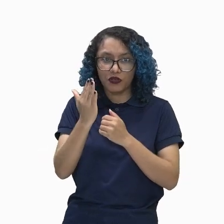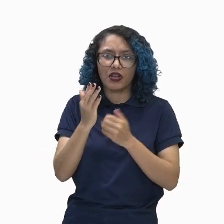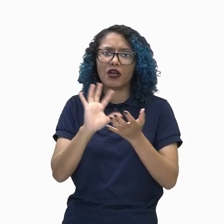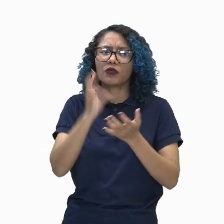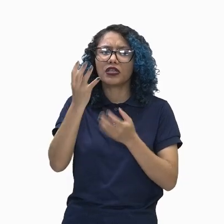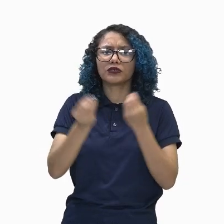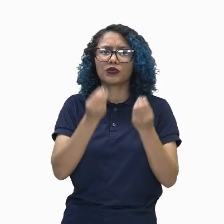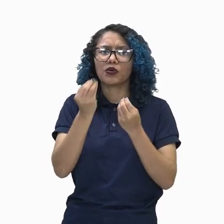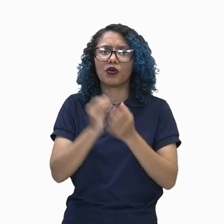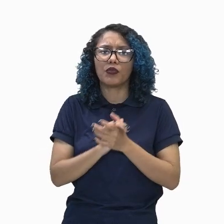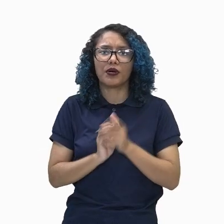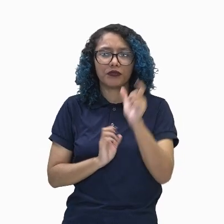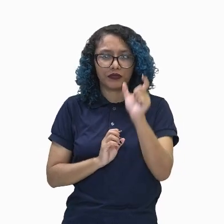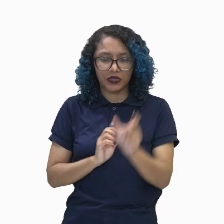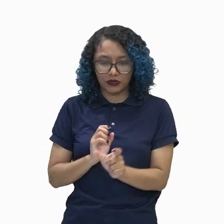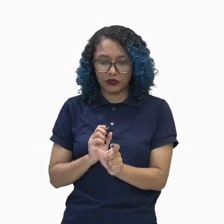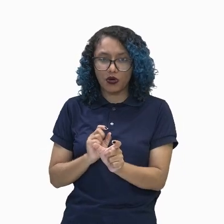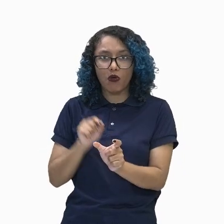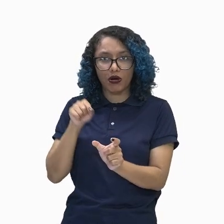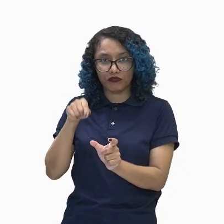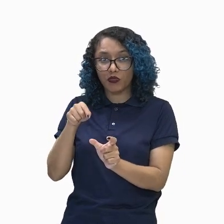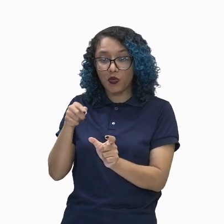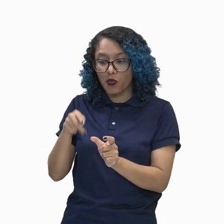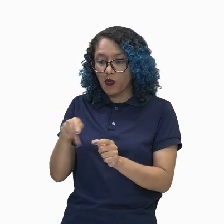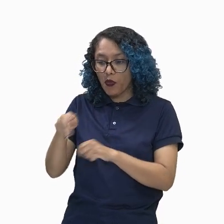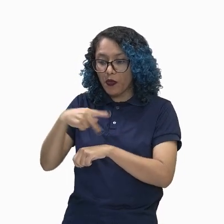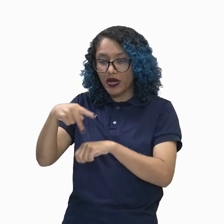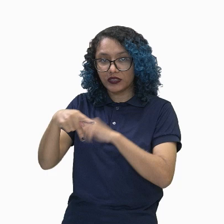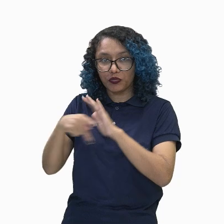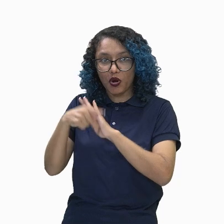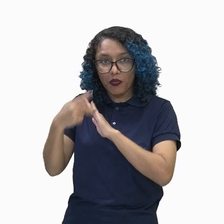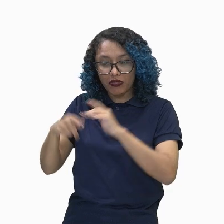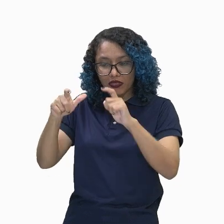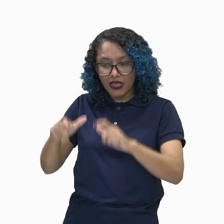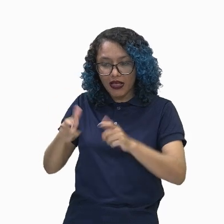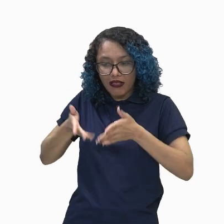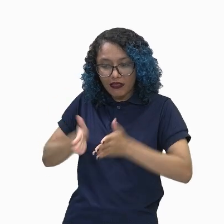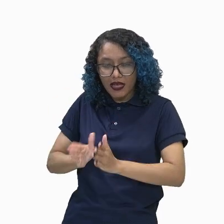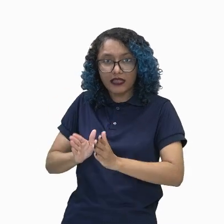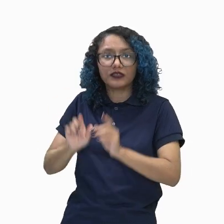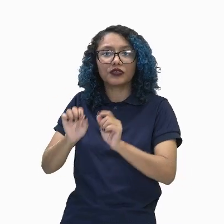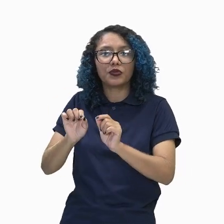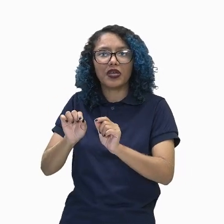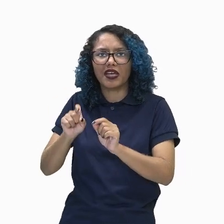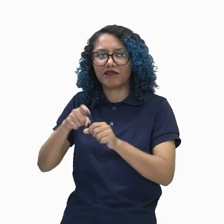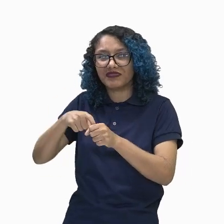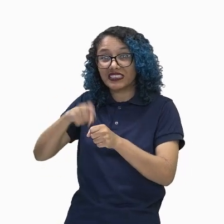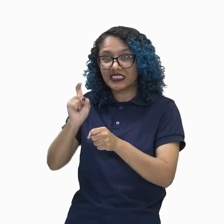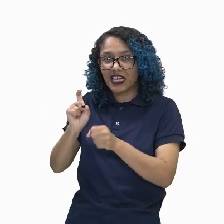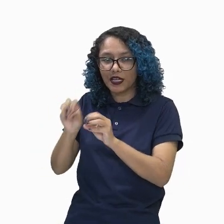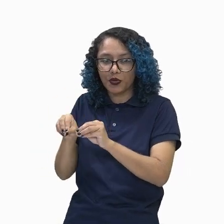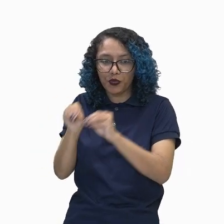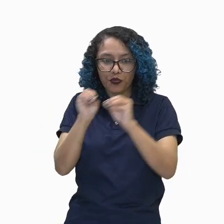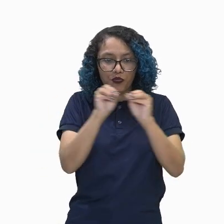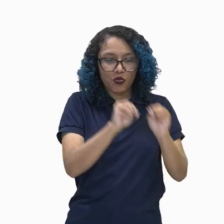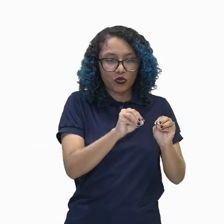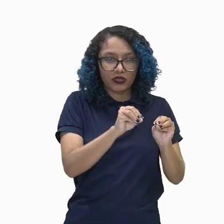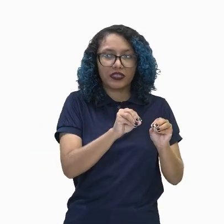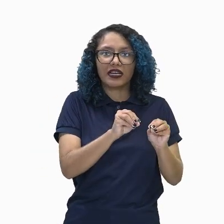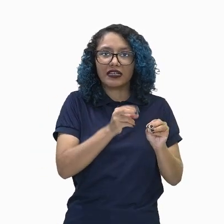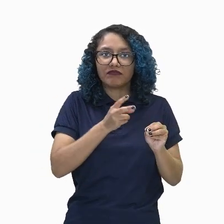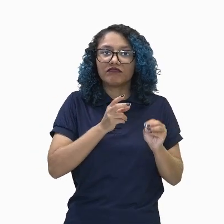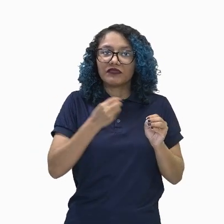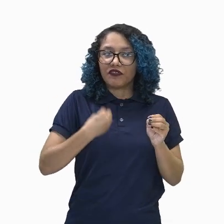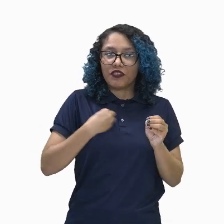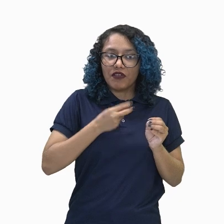indivíduo, deixa ali o seu país para residir em caráter permanente em outro